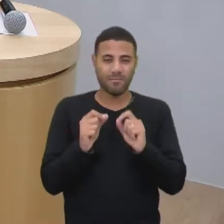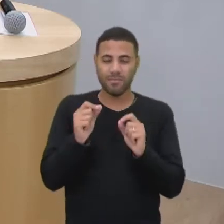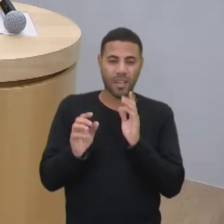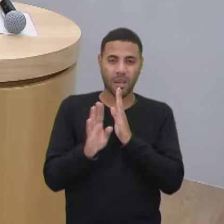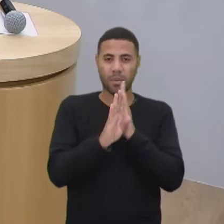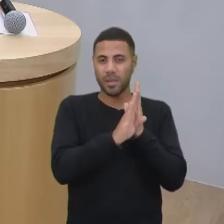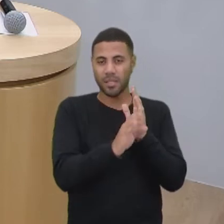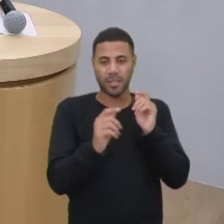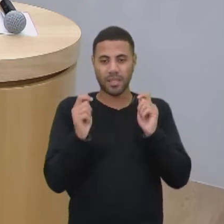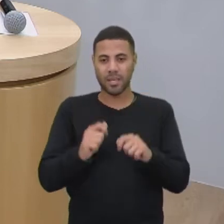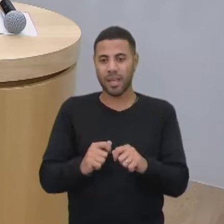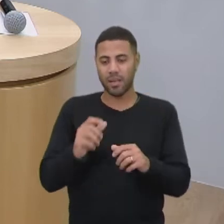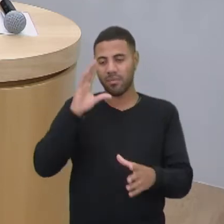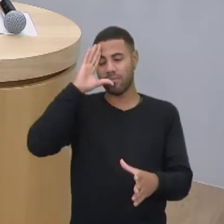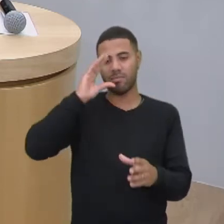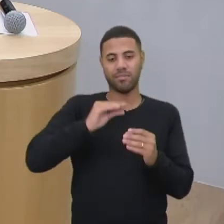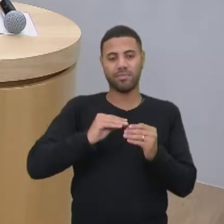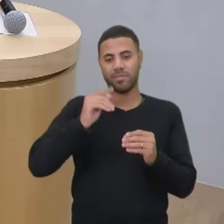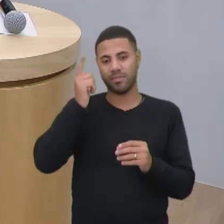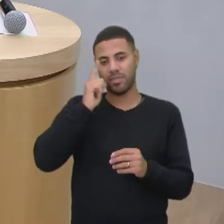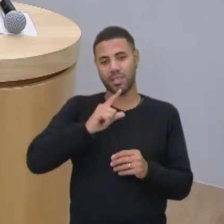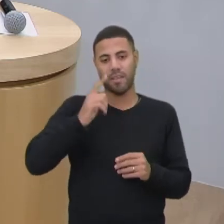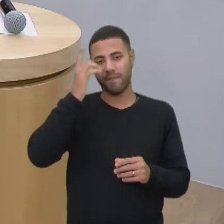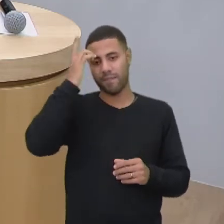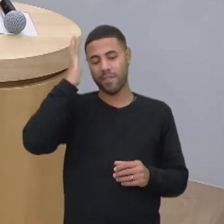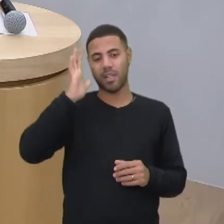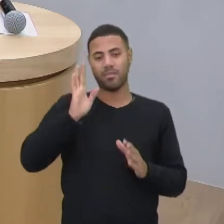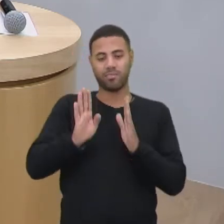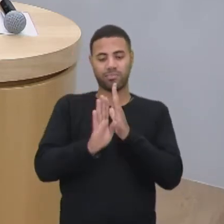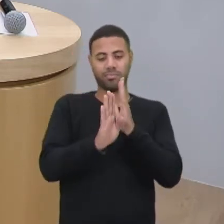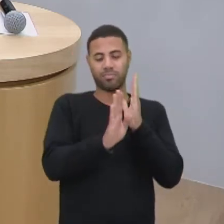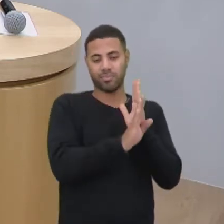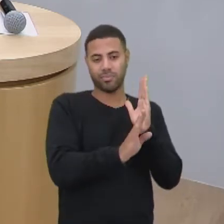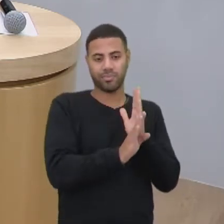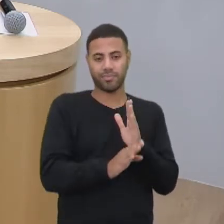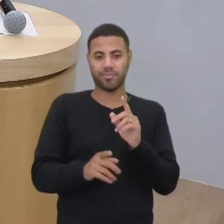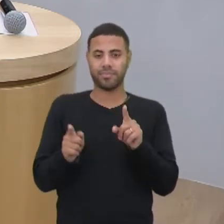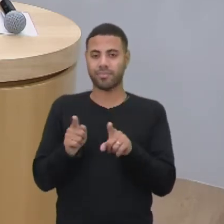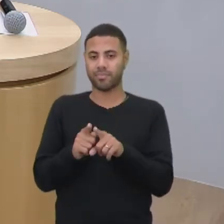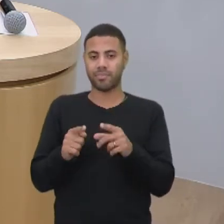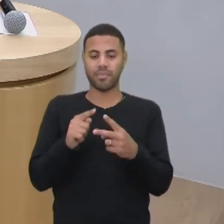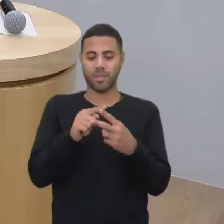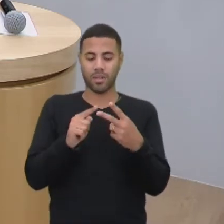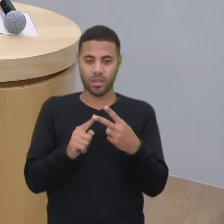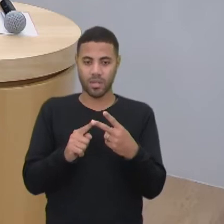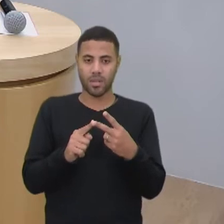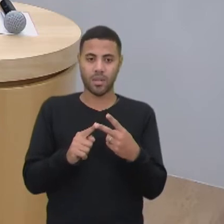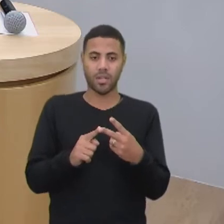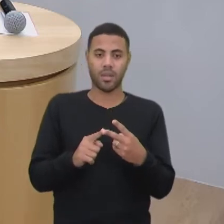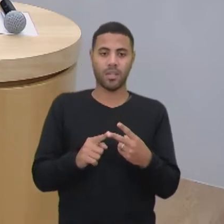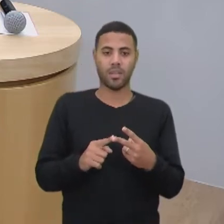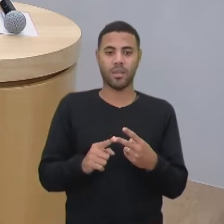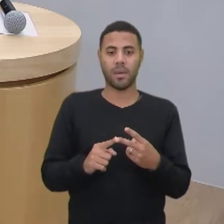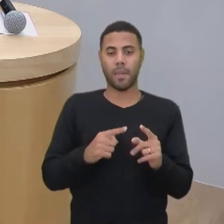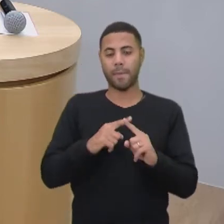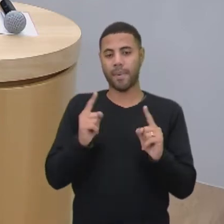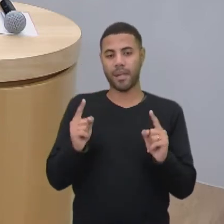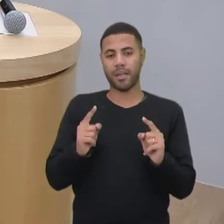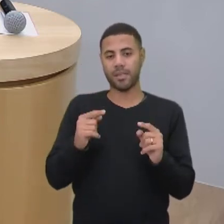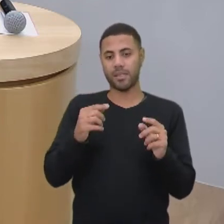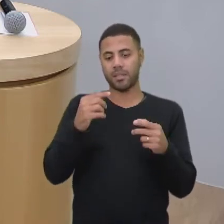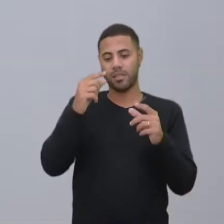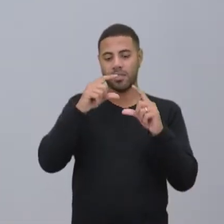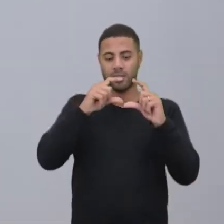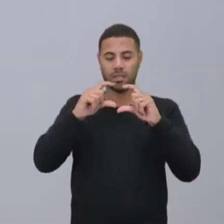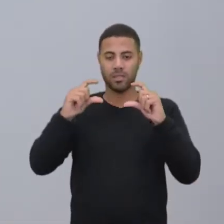ela condensa toda a ideia, né? É mais fácil de identificar. Né? Os dois são fáceis de identificar, porém a tirinha, como